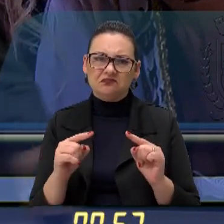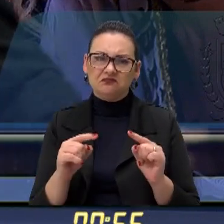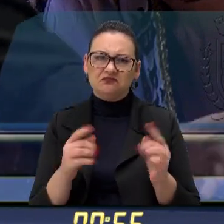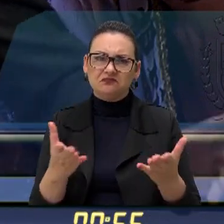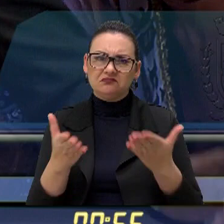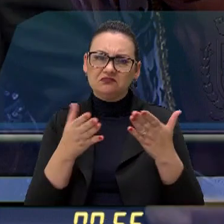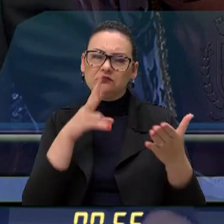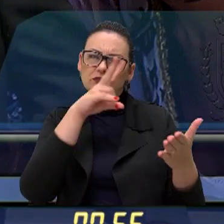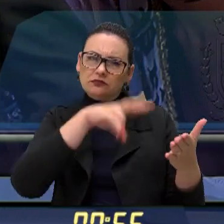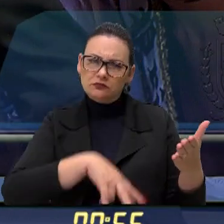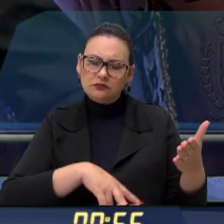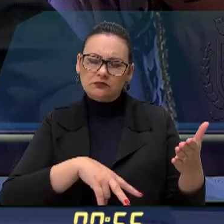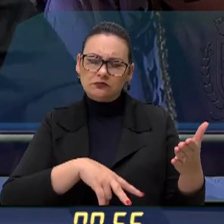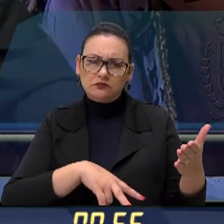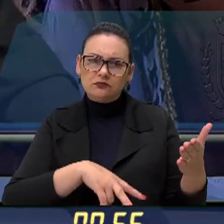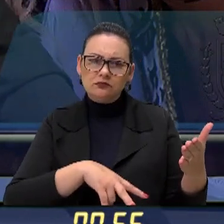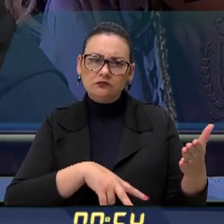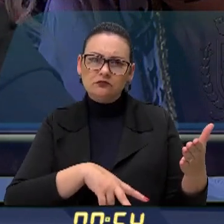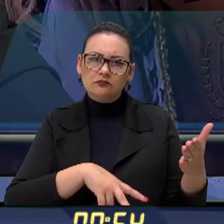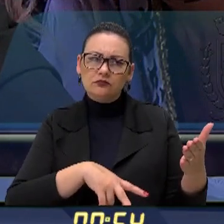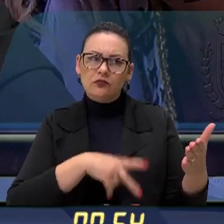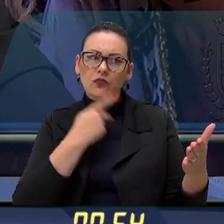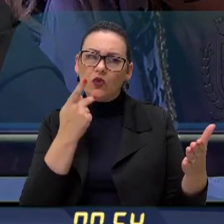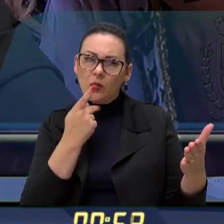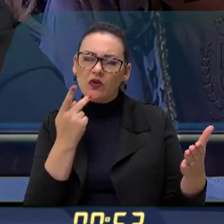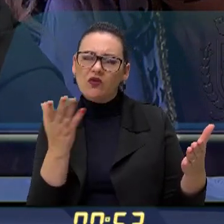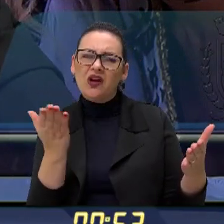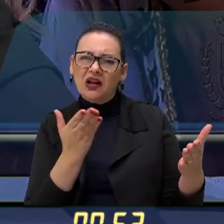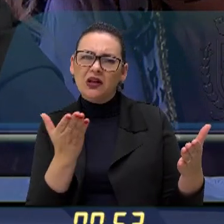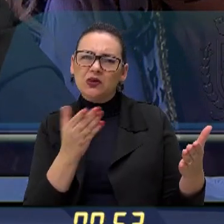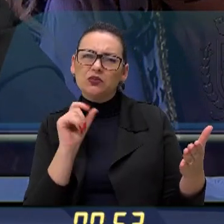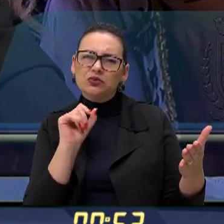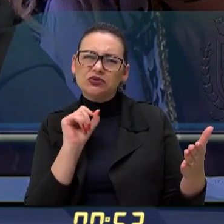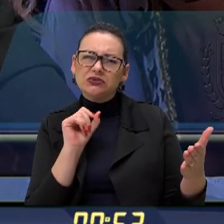de ler um comentário hoje